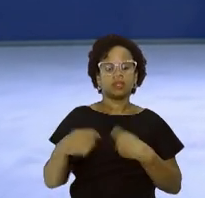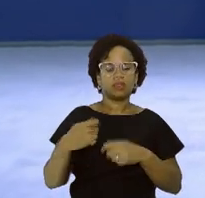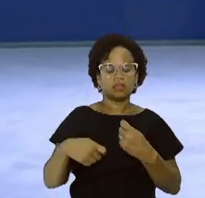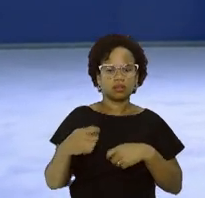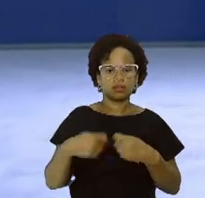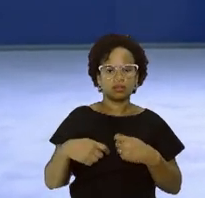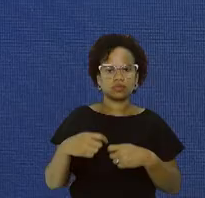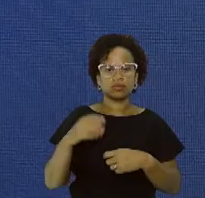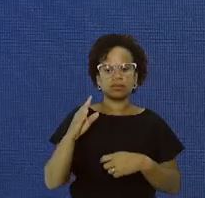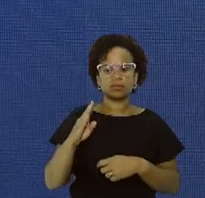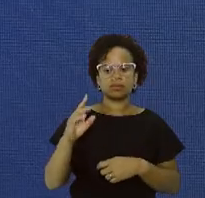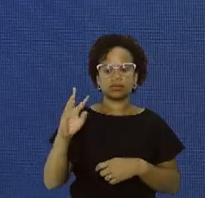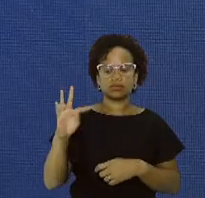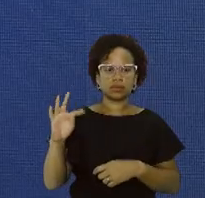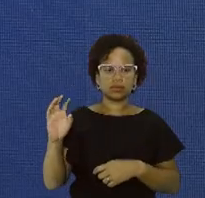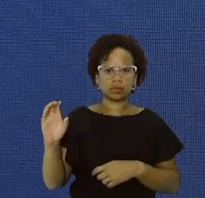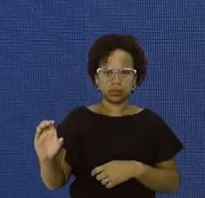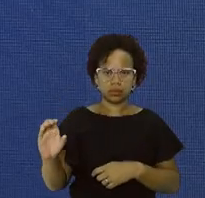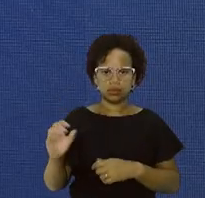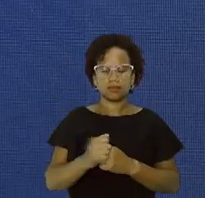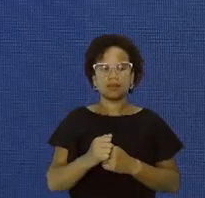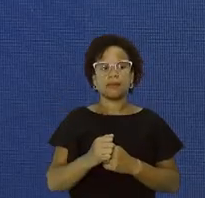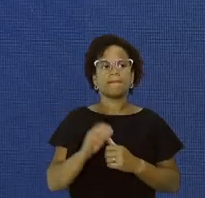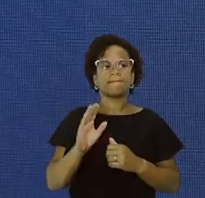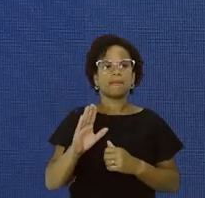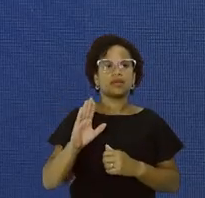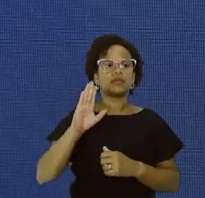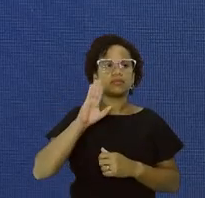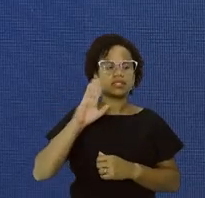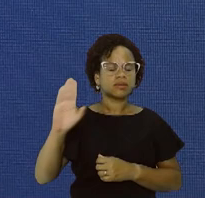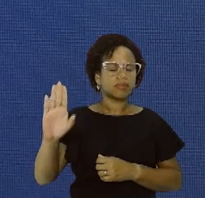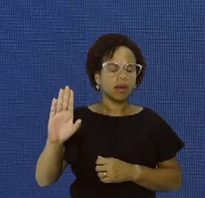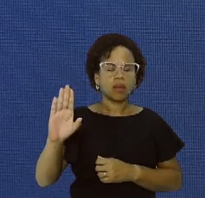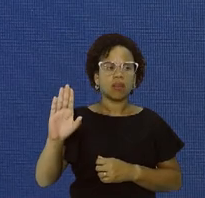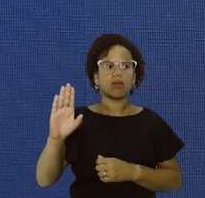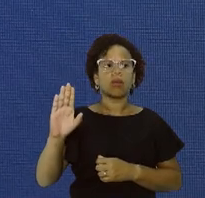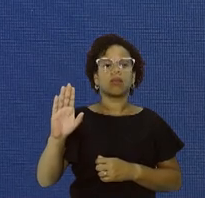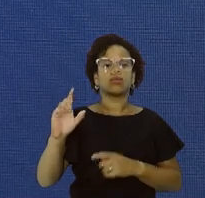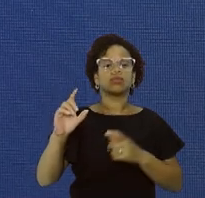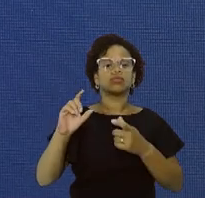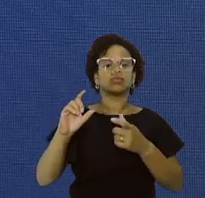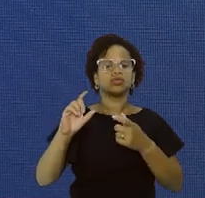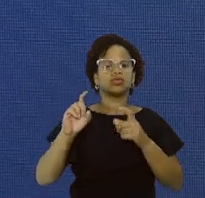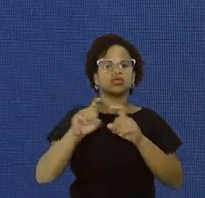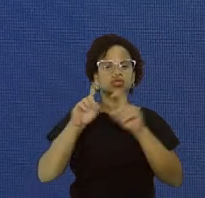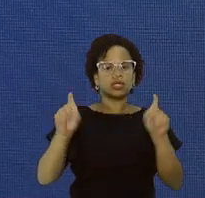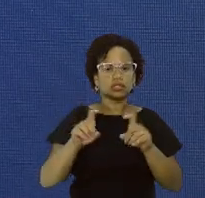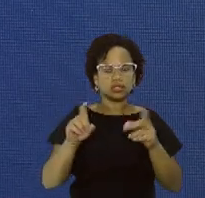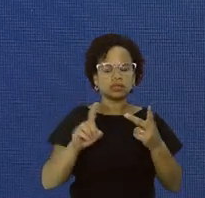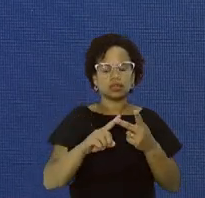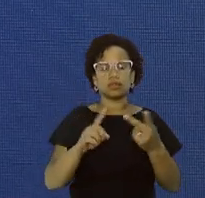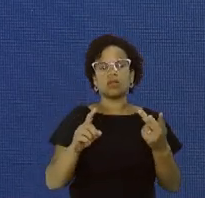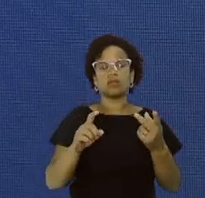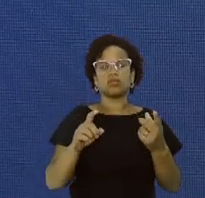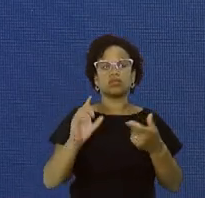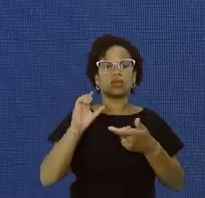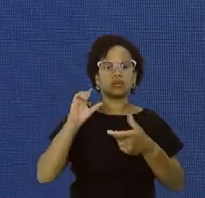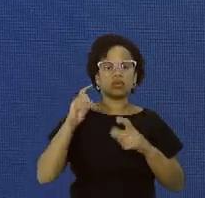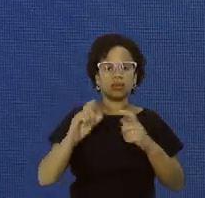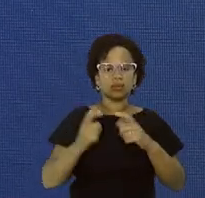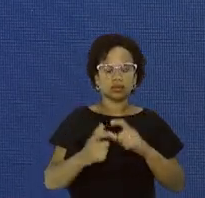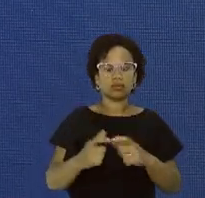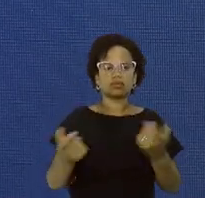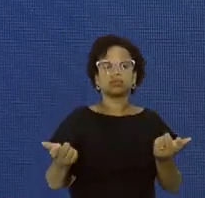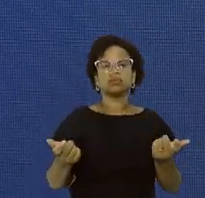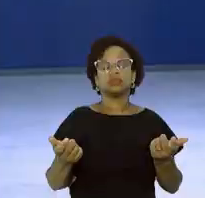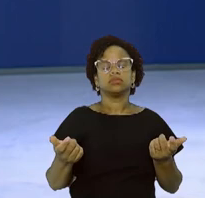porém é o tema principal é digitalização automação de processos e de setores como um todo e vocês